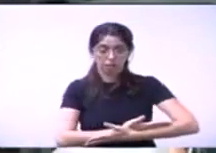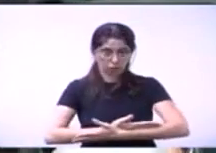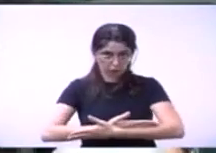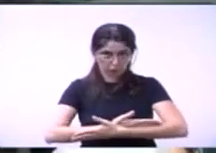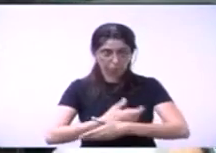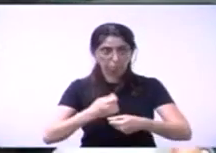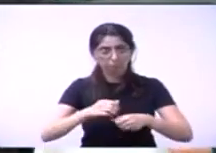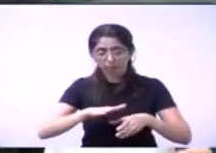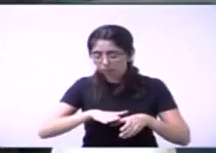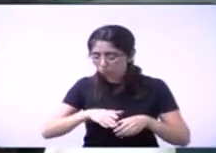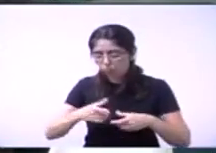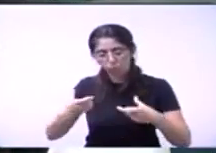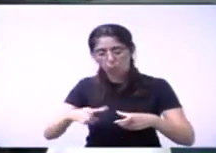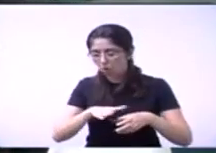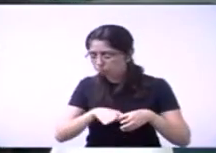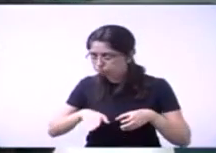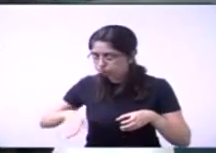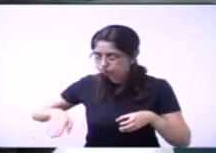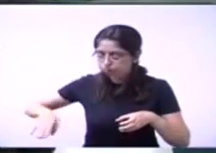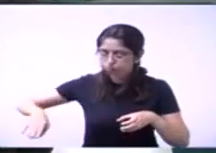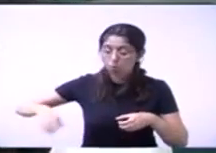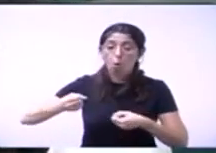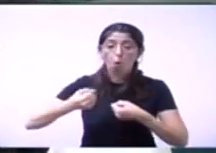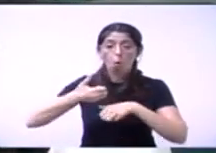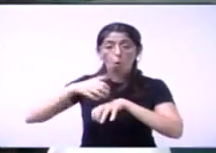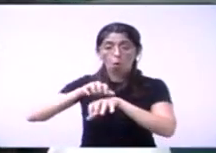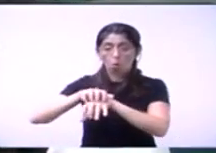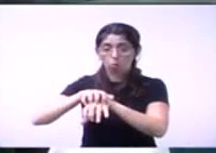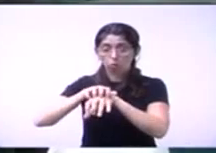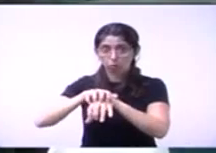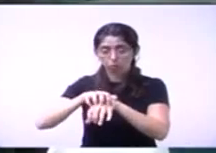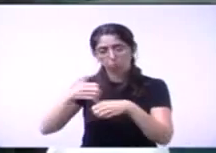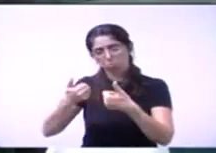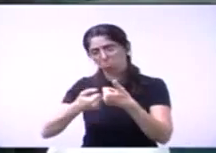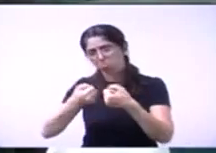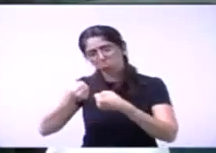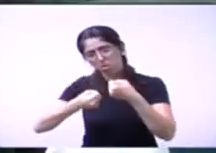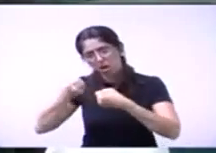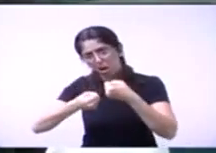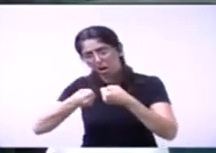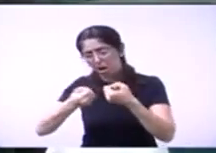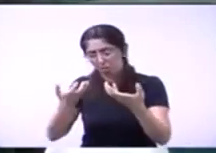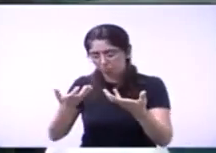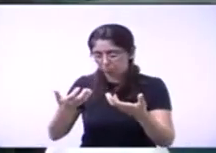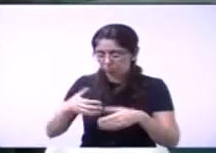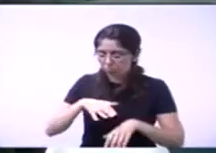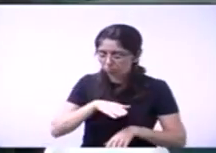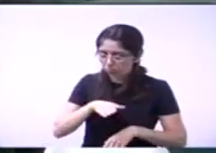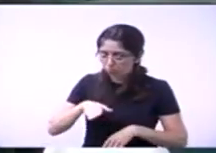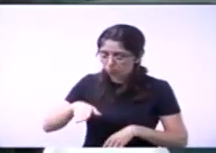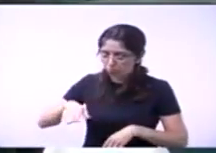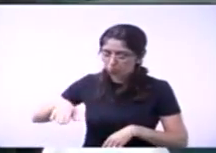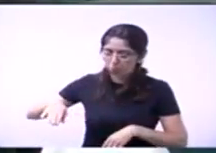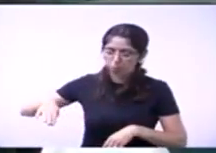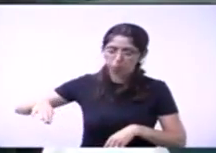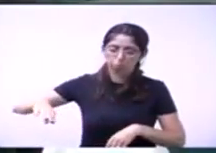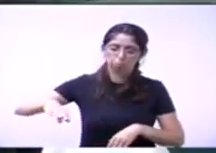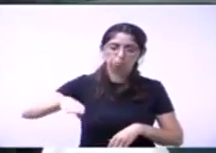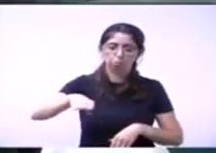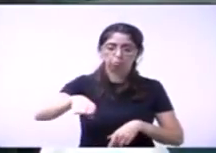desembarque das crianças. Hoje, há uma área reservada para os ônibus